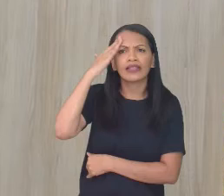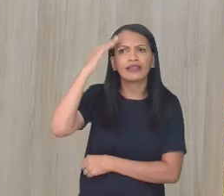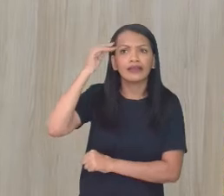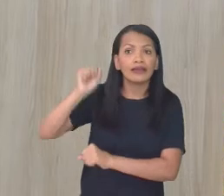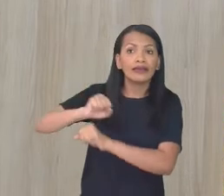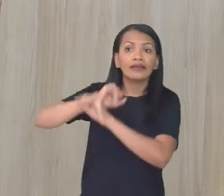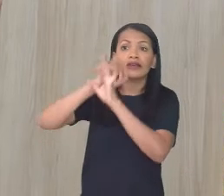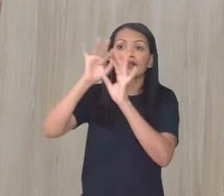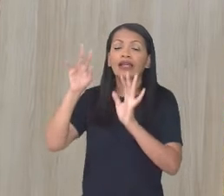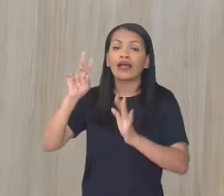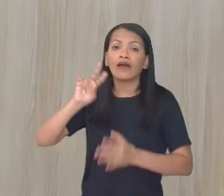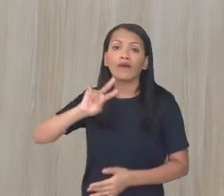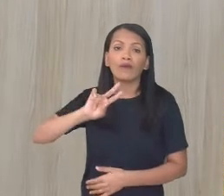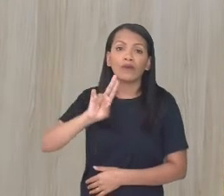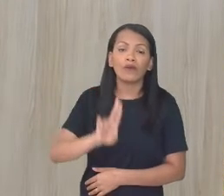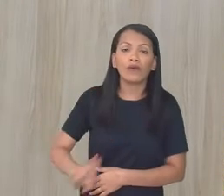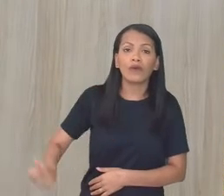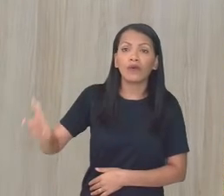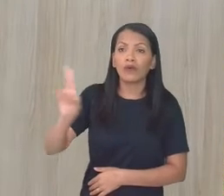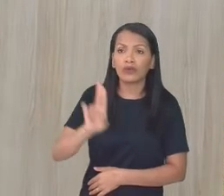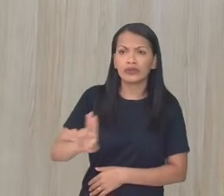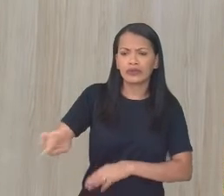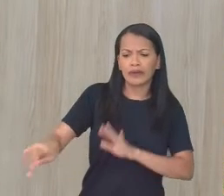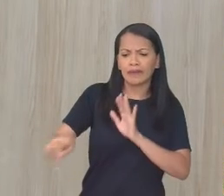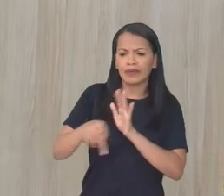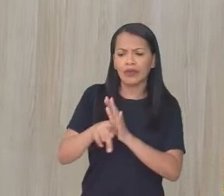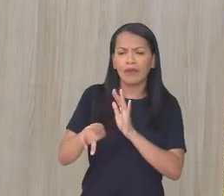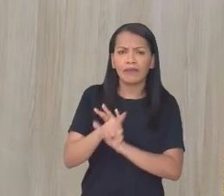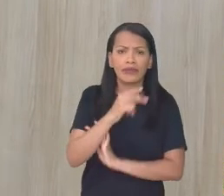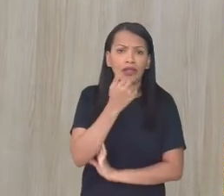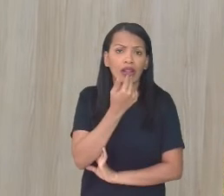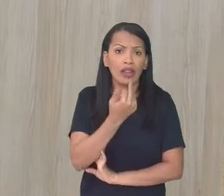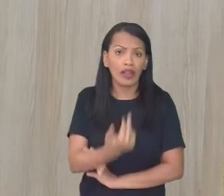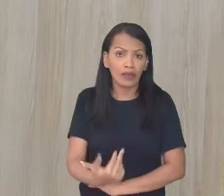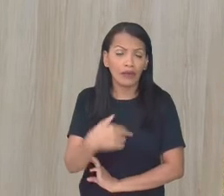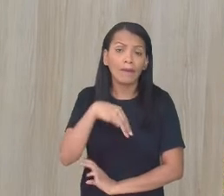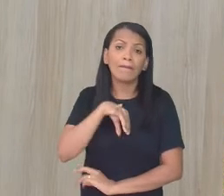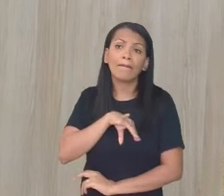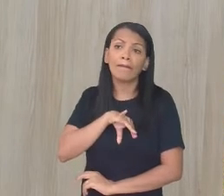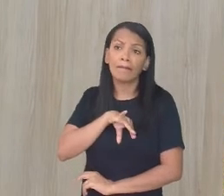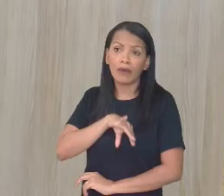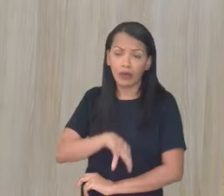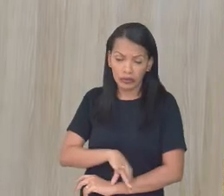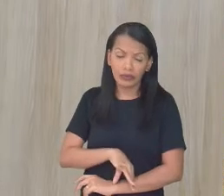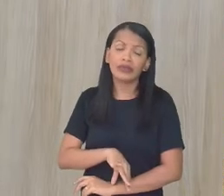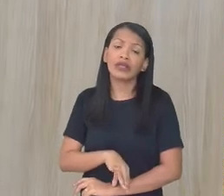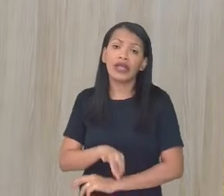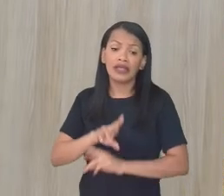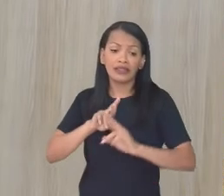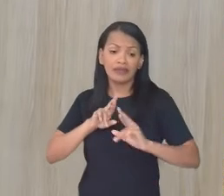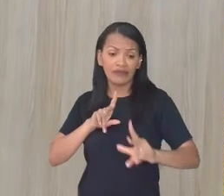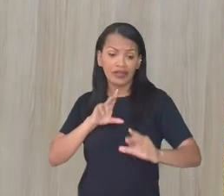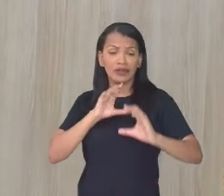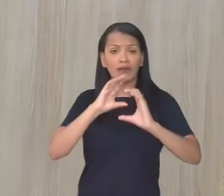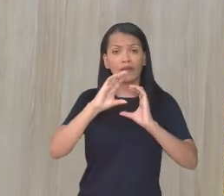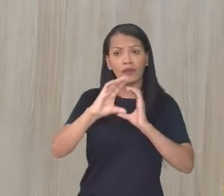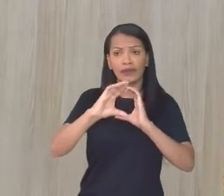os diferentes registros da língua em decorrência das diferentes situações comunicativas.